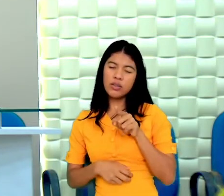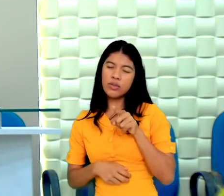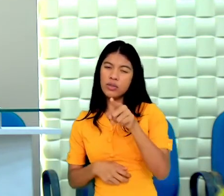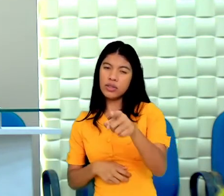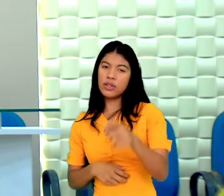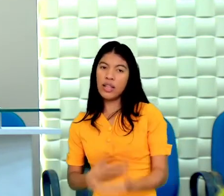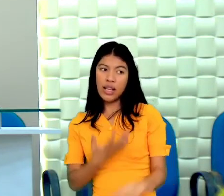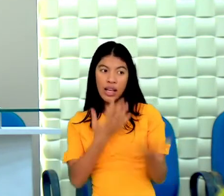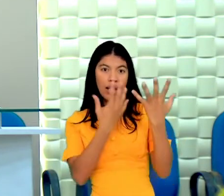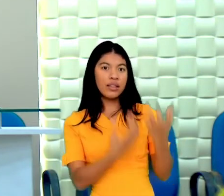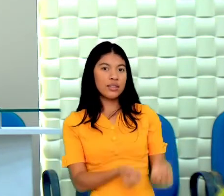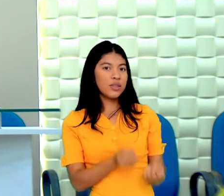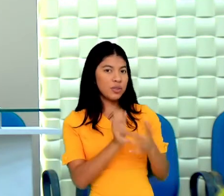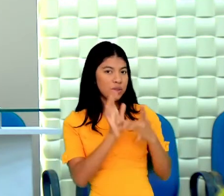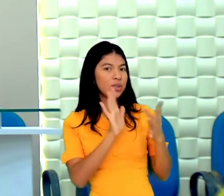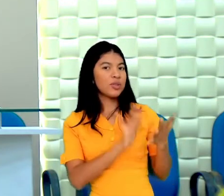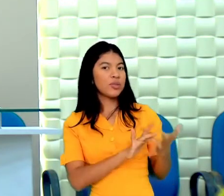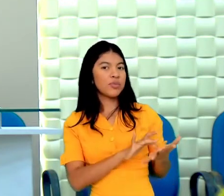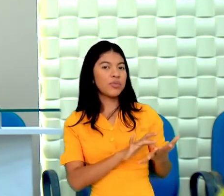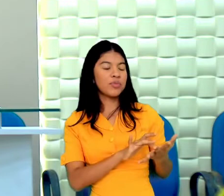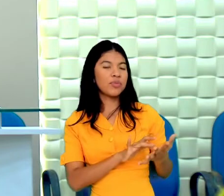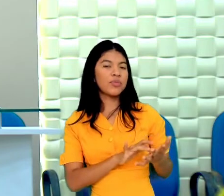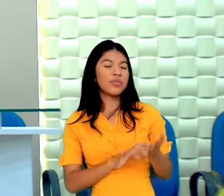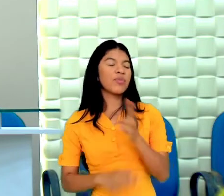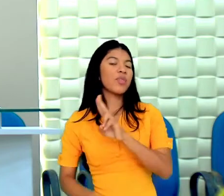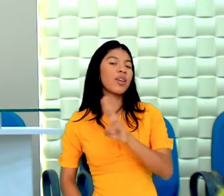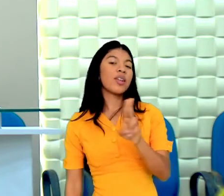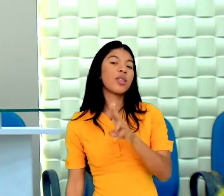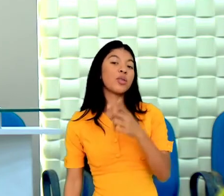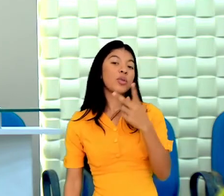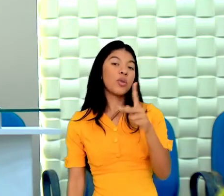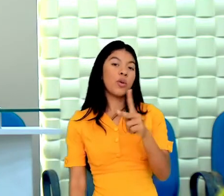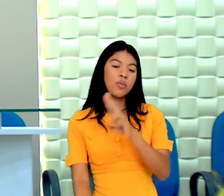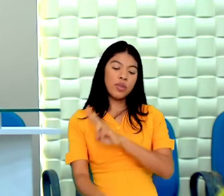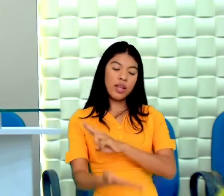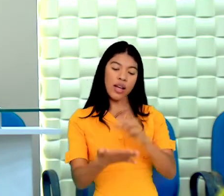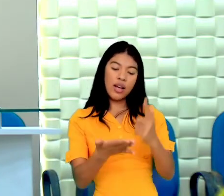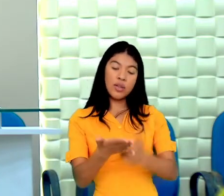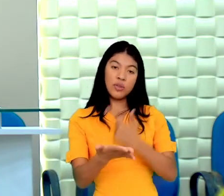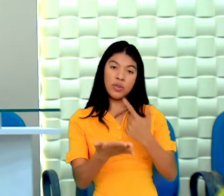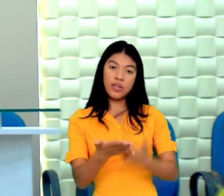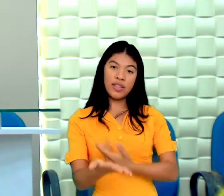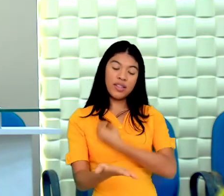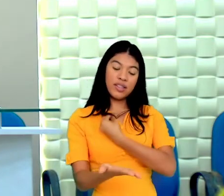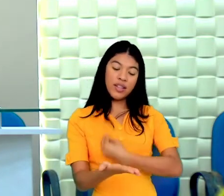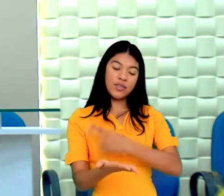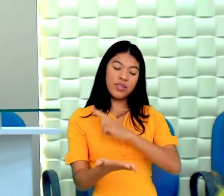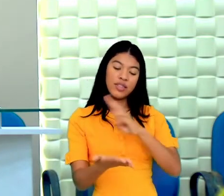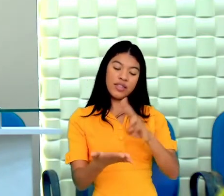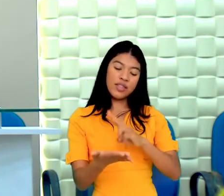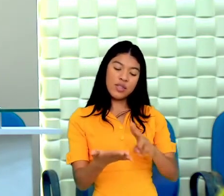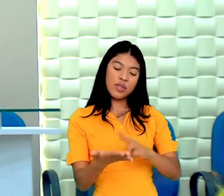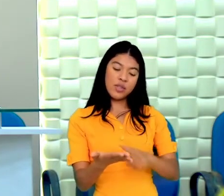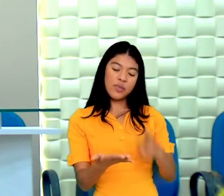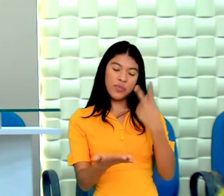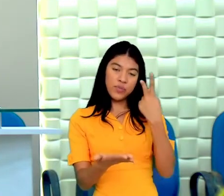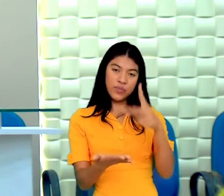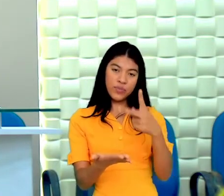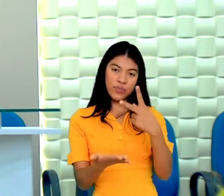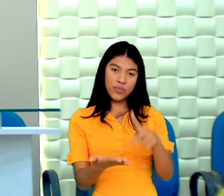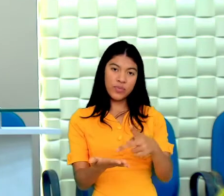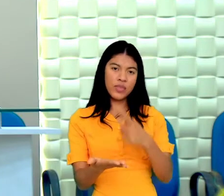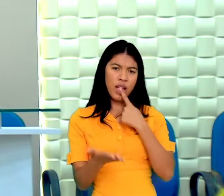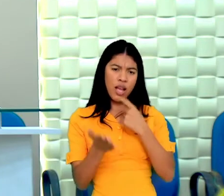para o Senhor, o seu nome está escrito no livro da vida, você já recebeu a lavagem regeneradora do sangue